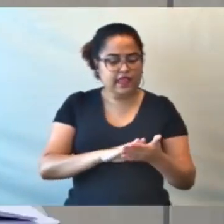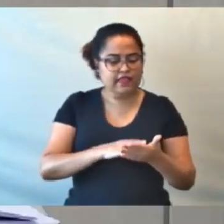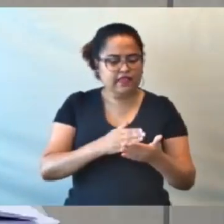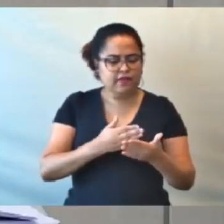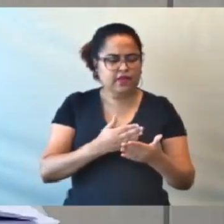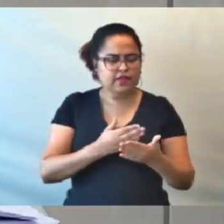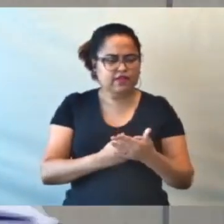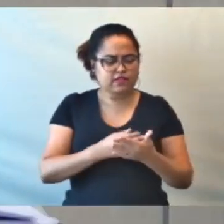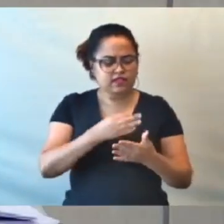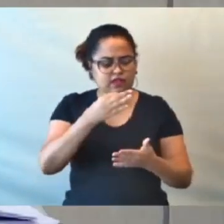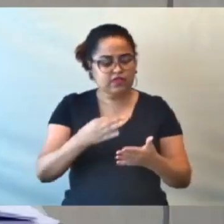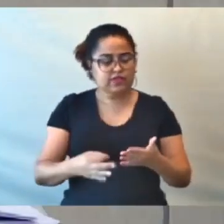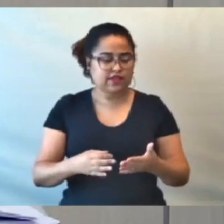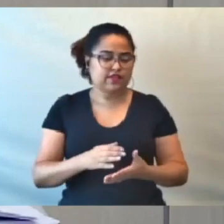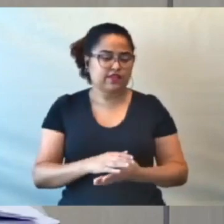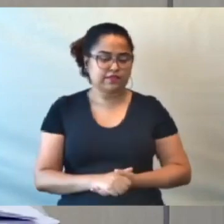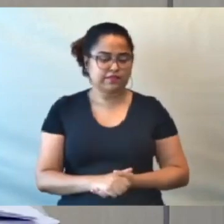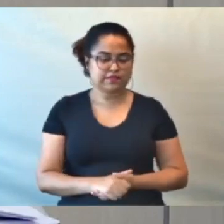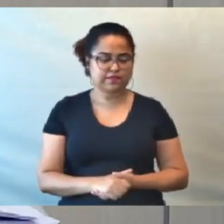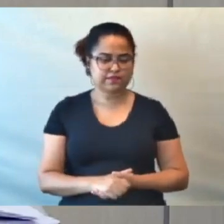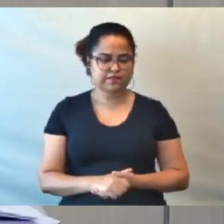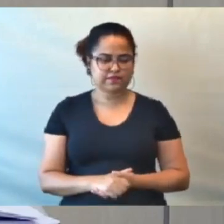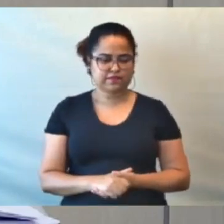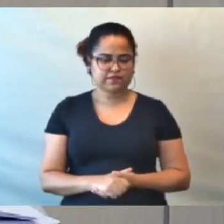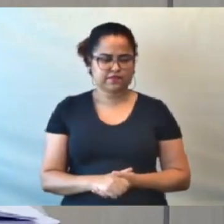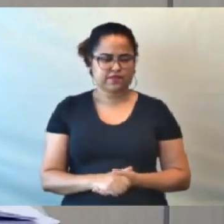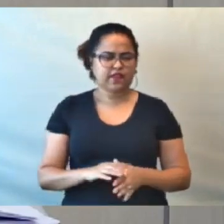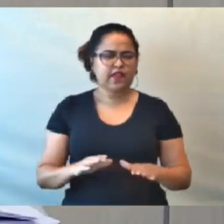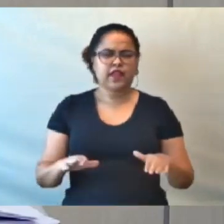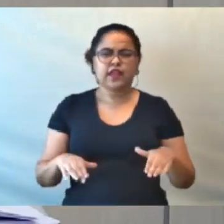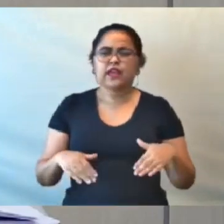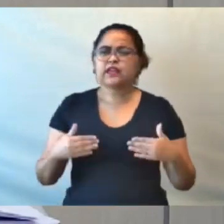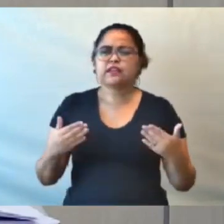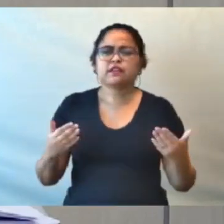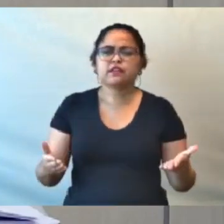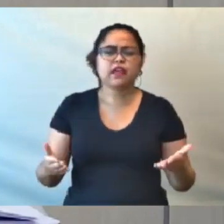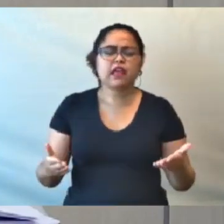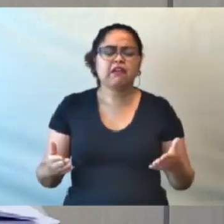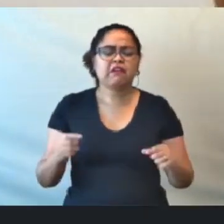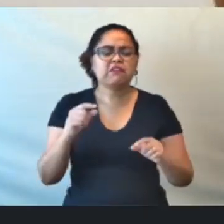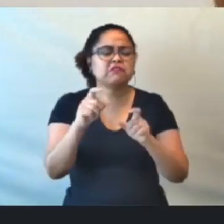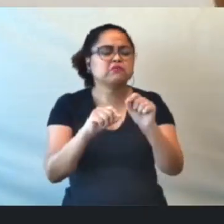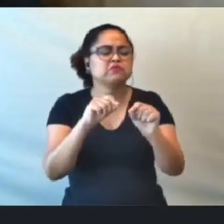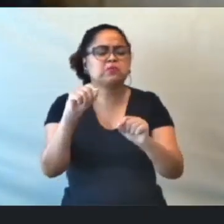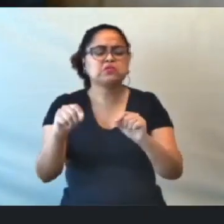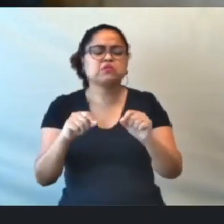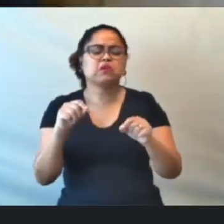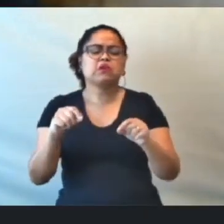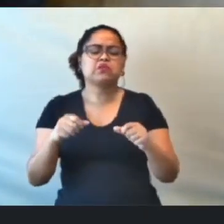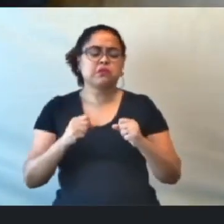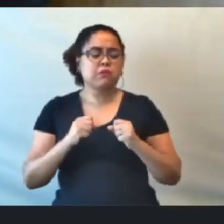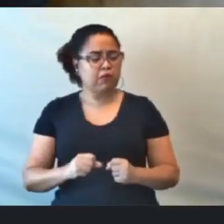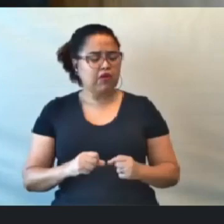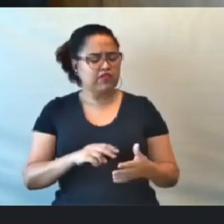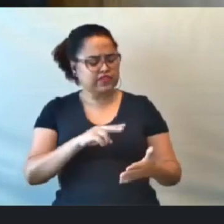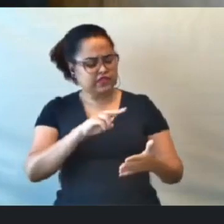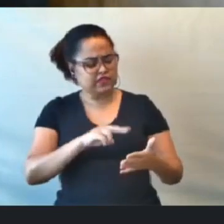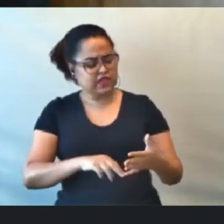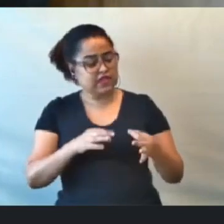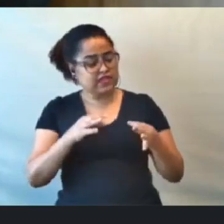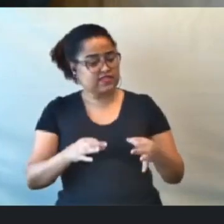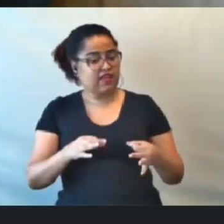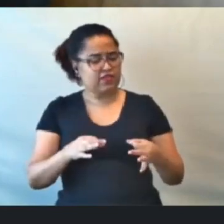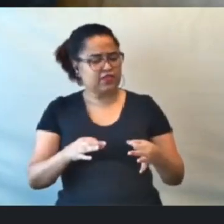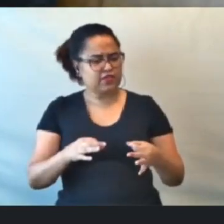Quem seriam as pessoas que deveriam fazer a interpretação desse relatório? Bom, nós fizemos, porque era nosso papel,